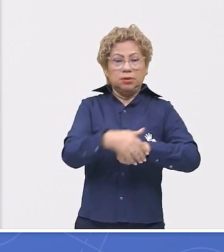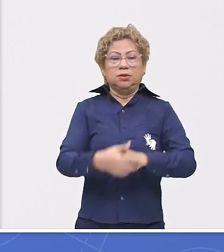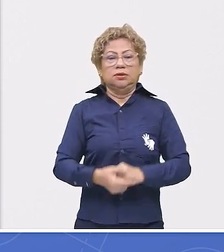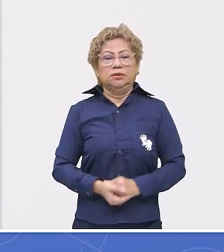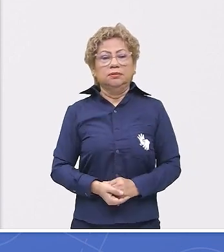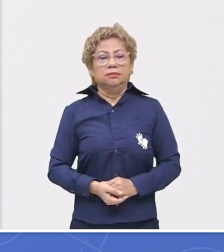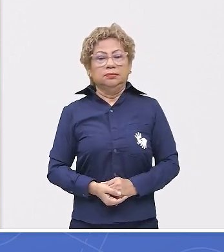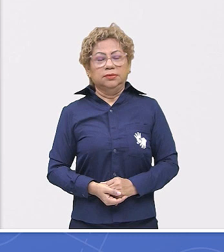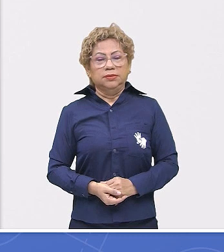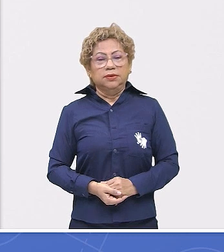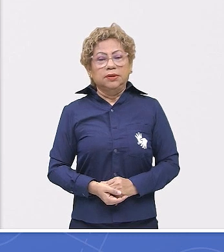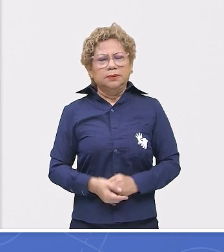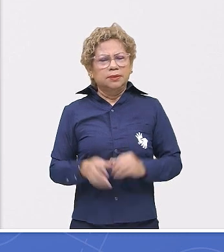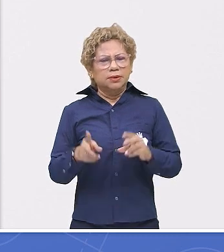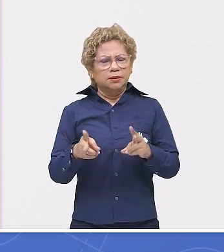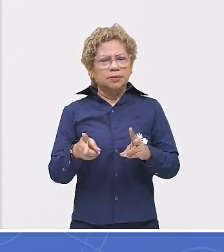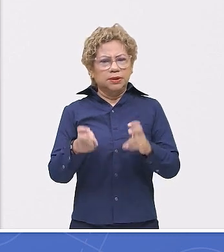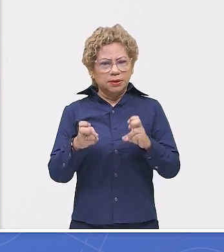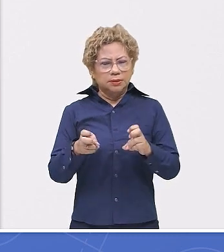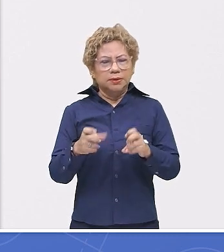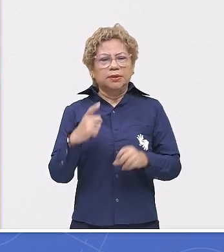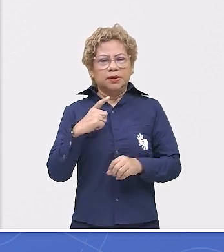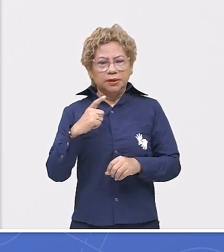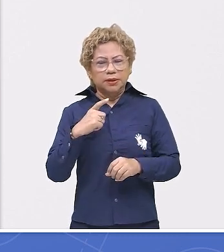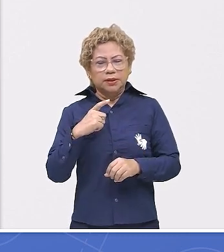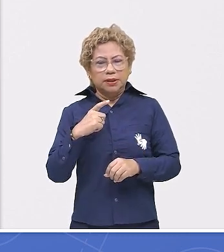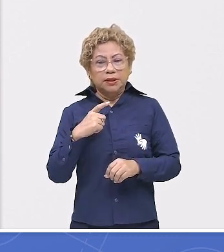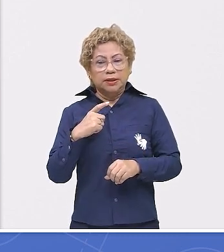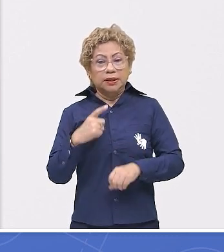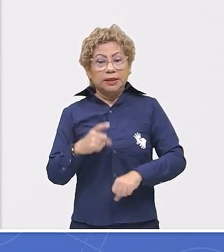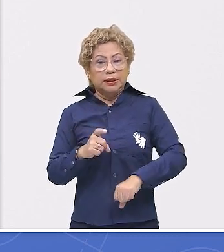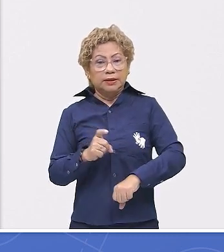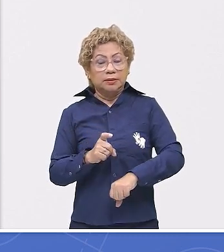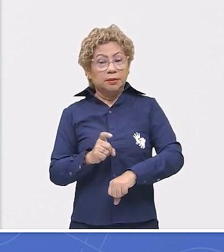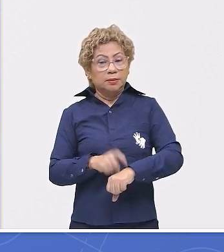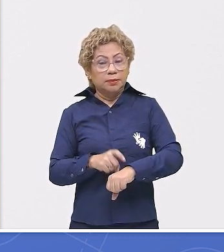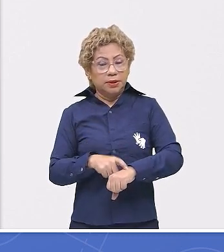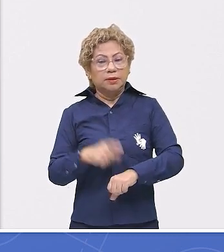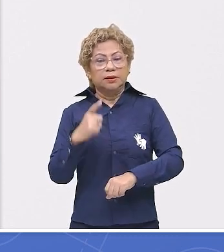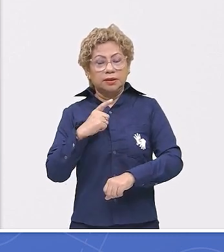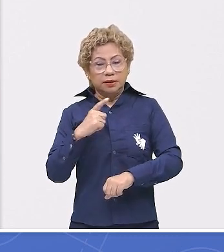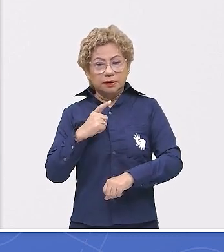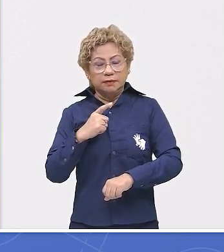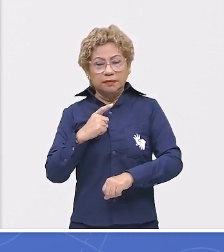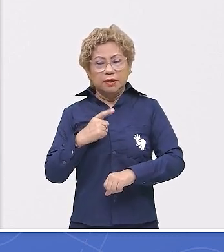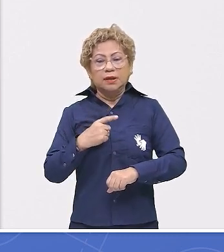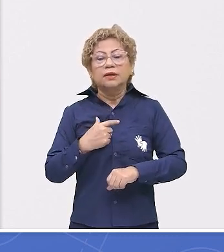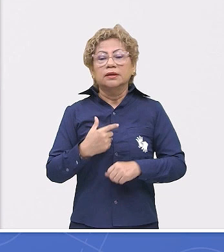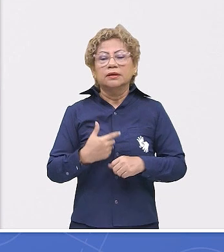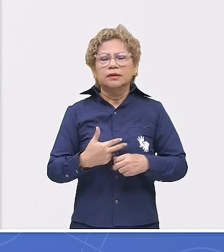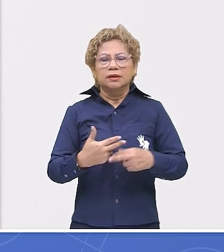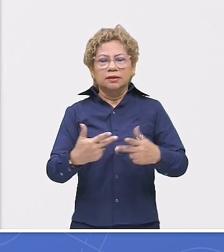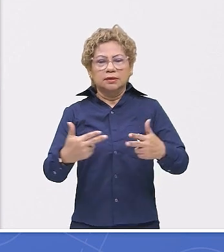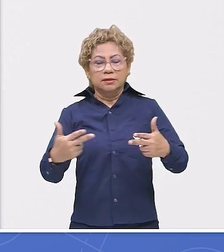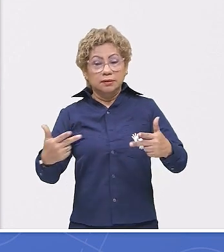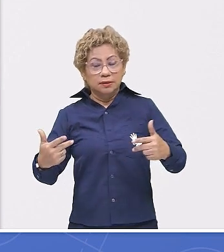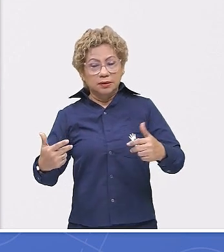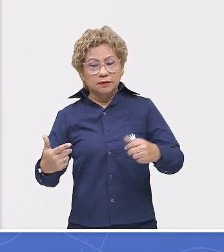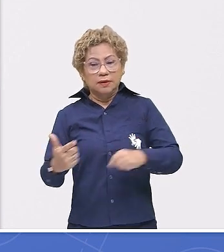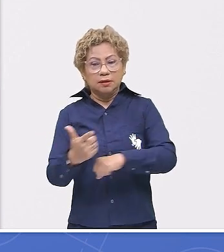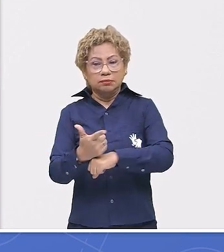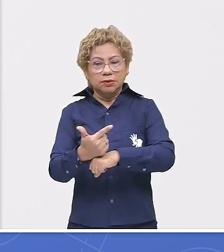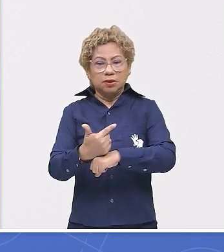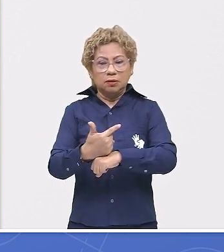em que vão surgir os fusos horários, diferentes horários que nós temos aí no planeta